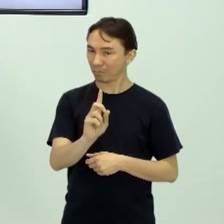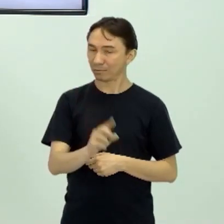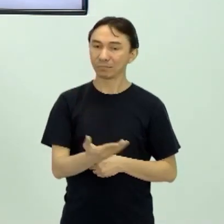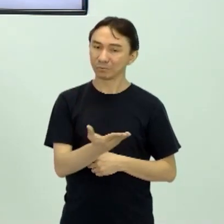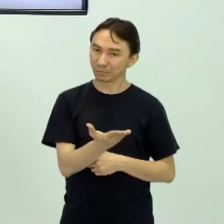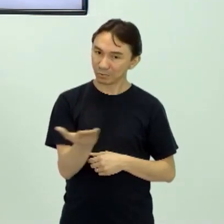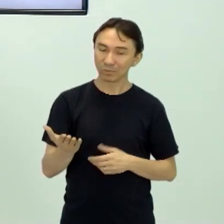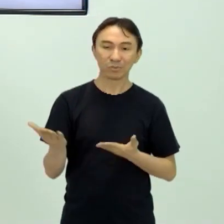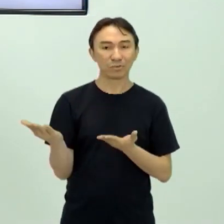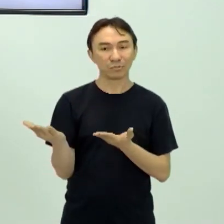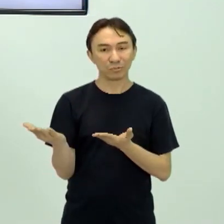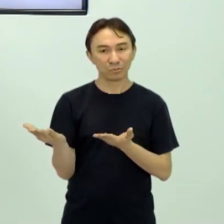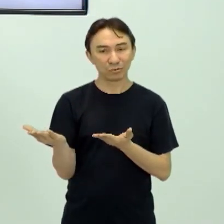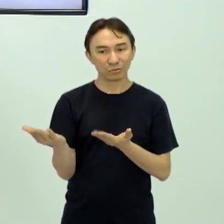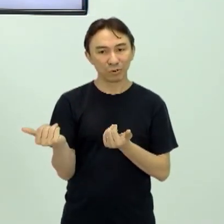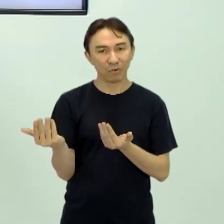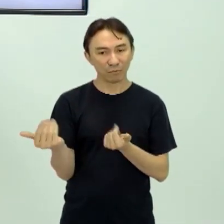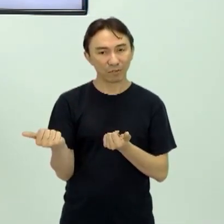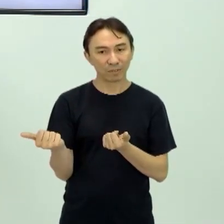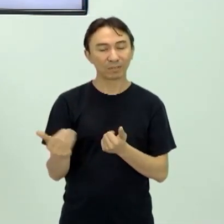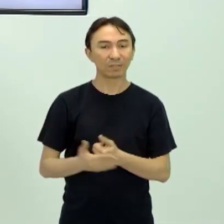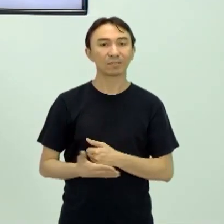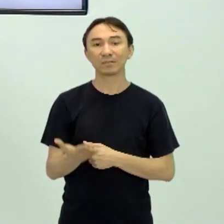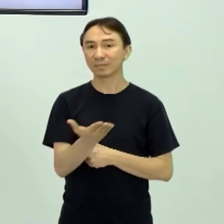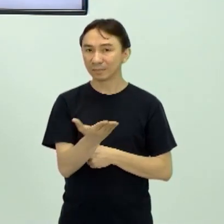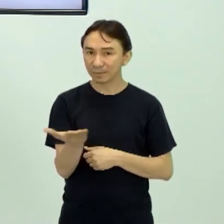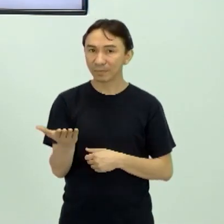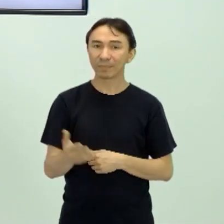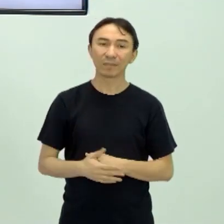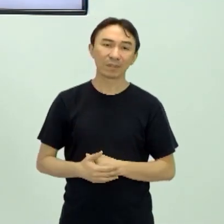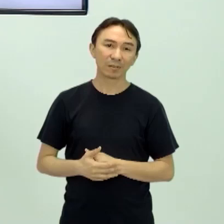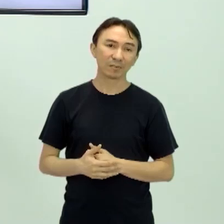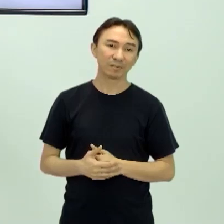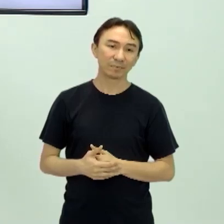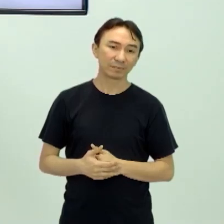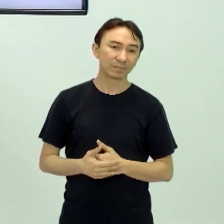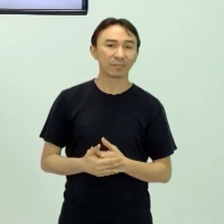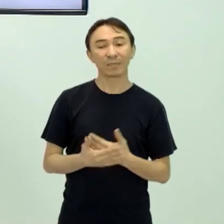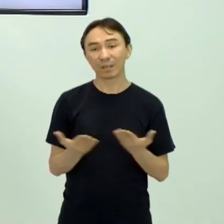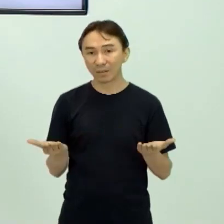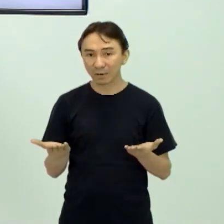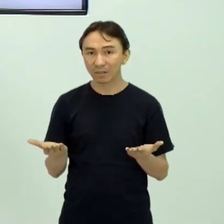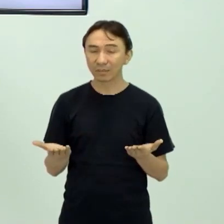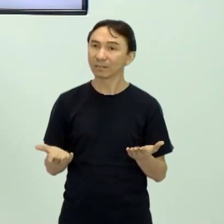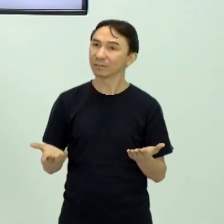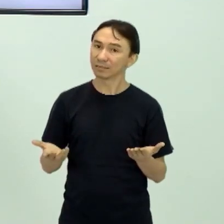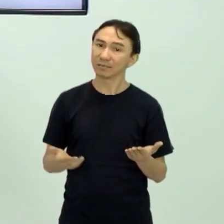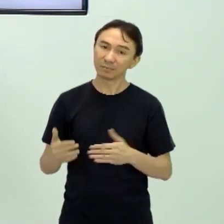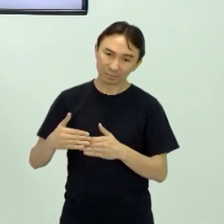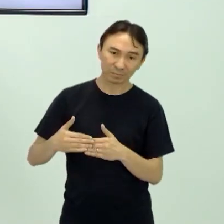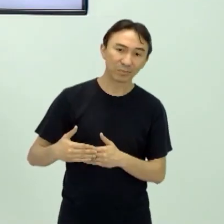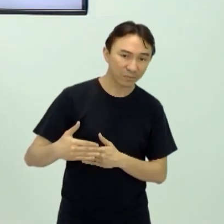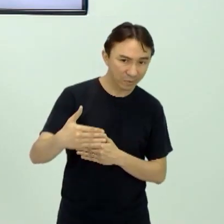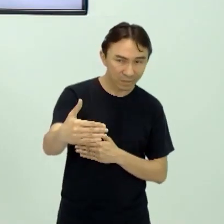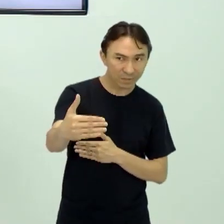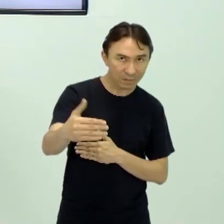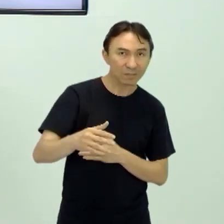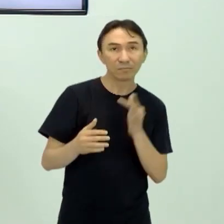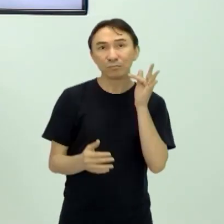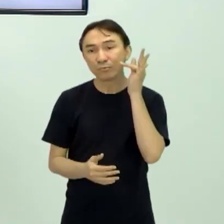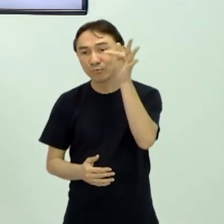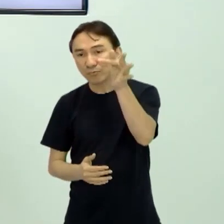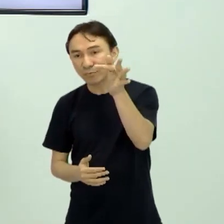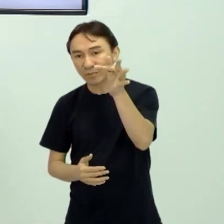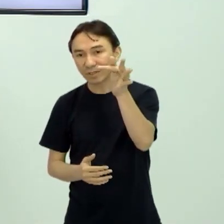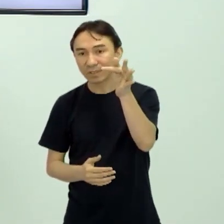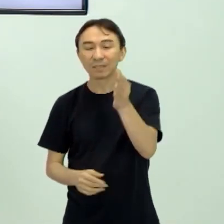nossos queridos adolescentes estão aí, né, planejando, né, e trilhando aí o seu futuro, e